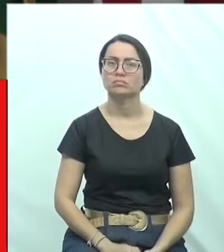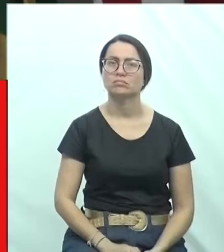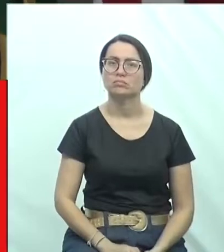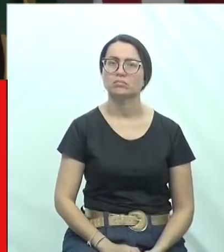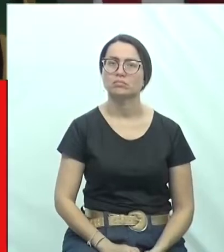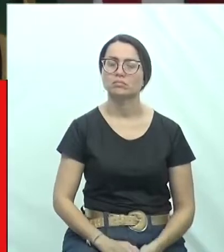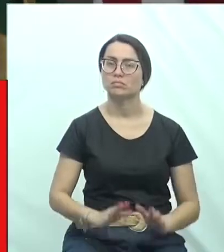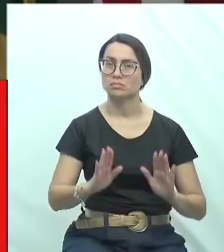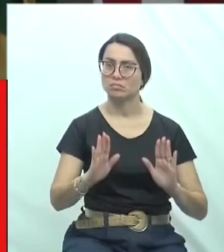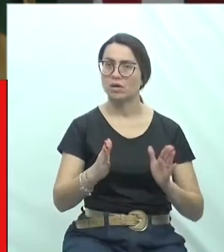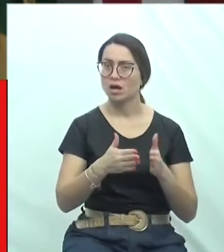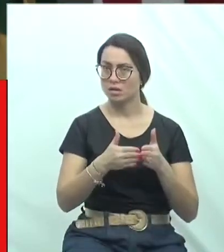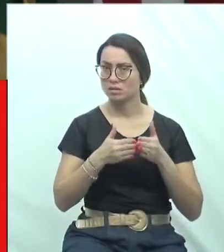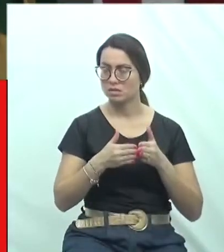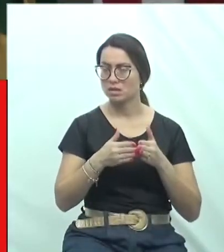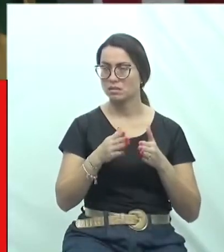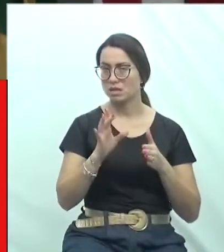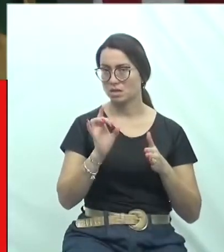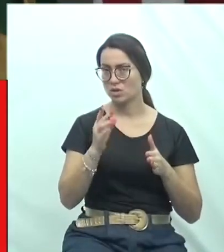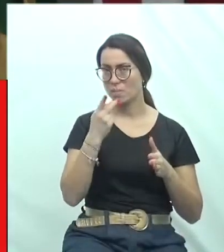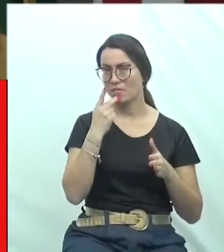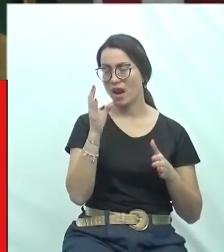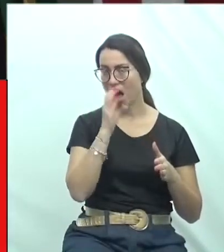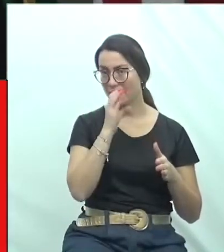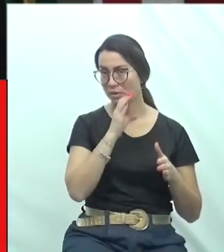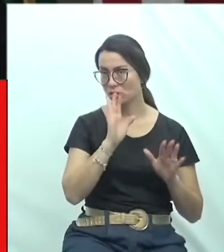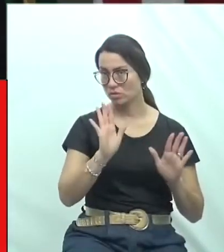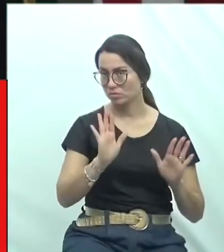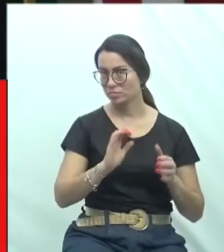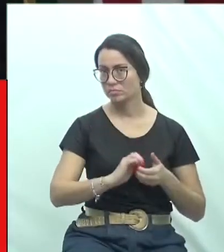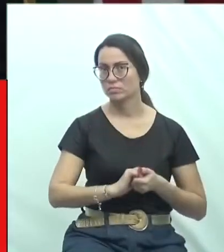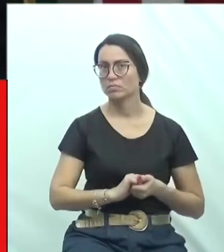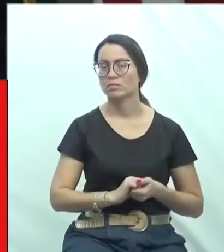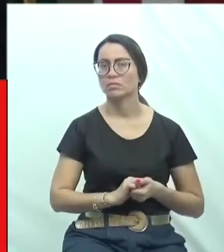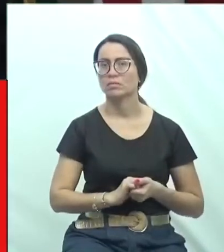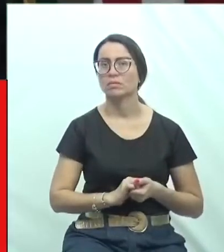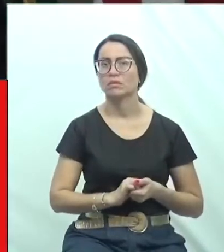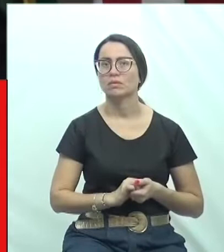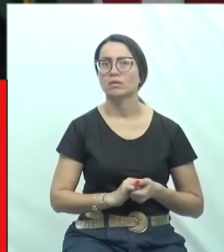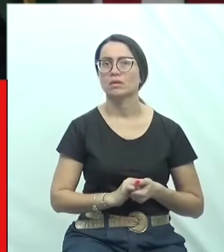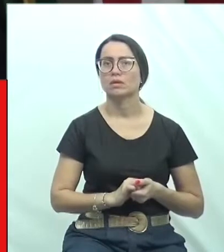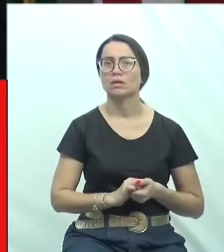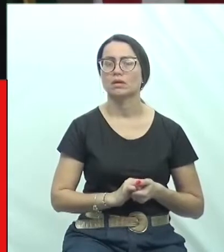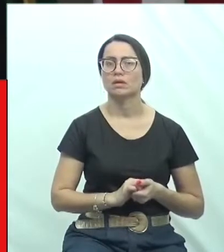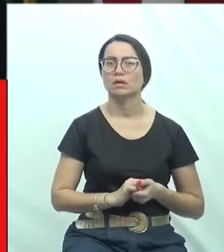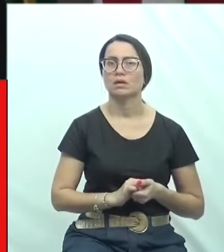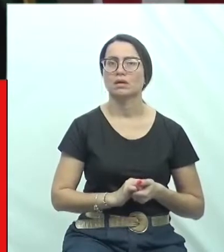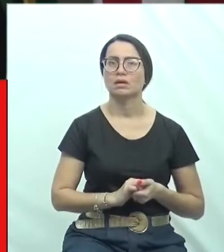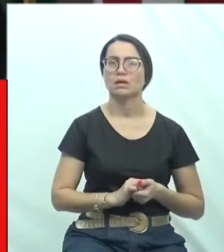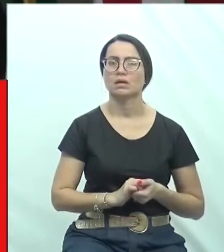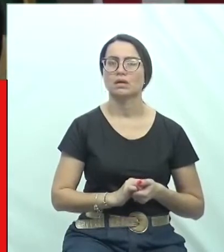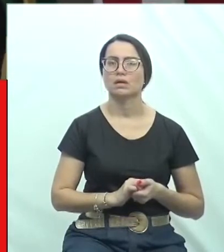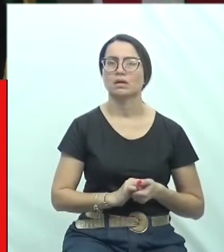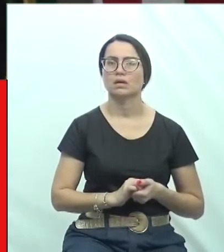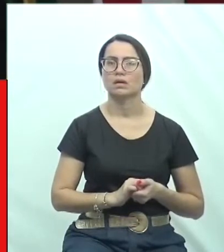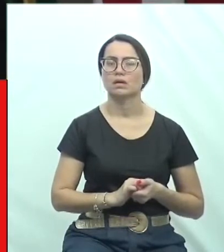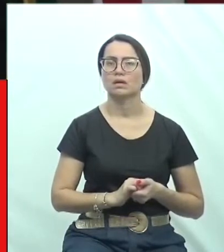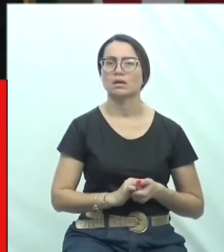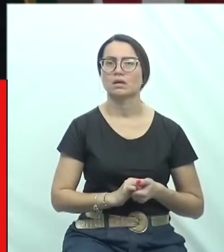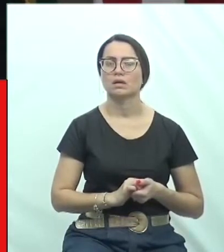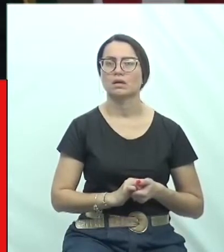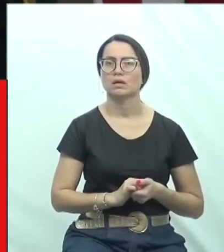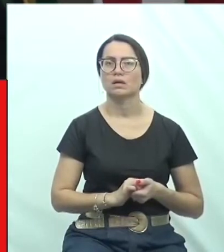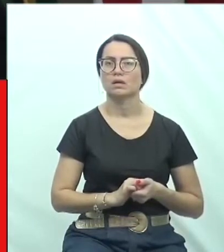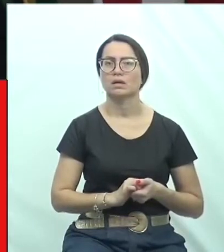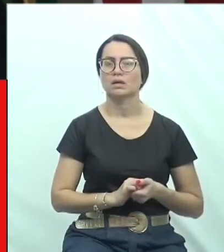afirmar. Dá licença só para me concluir. Eu concluí e eu me sento também. A presidente já está puxando a minha orelha ali. Se existe,